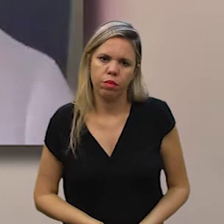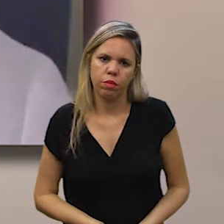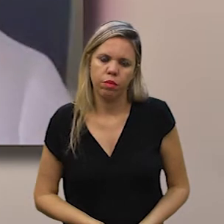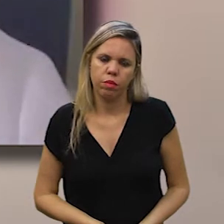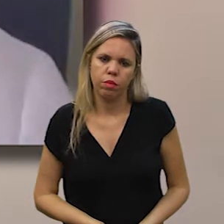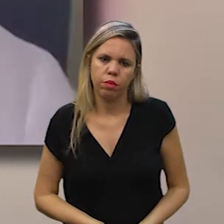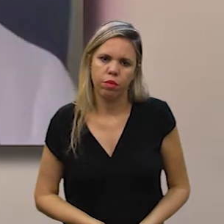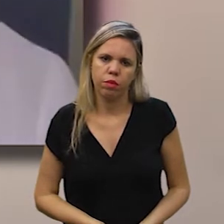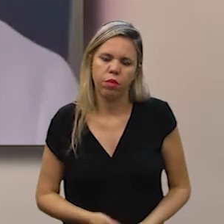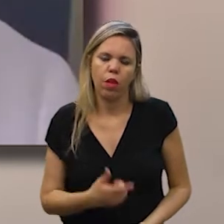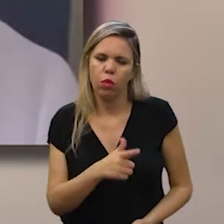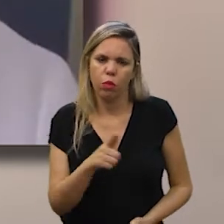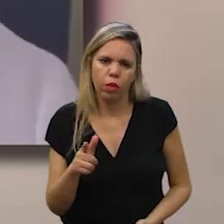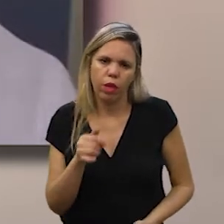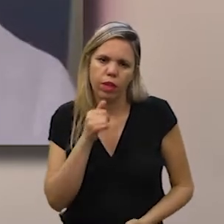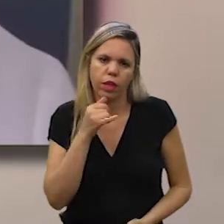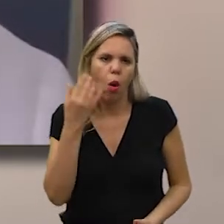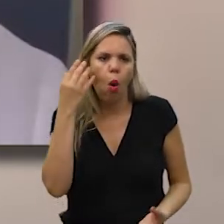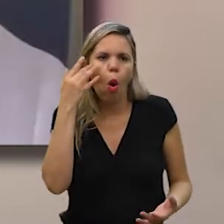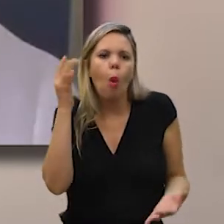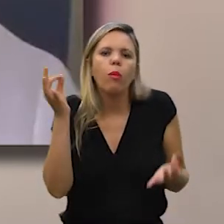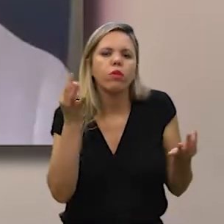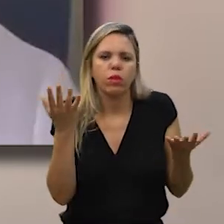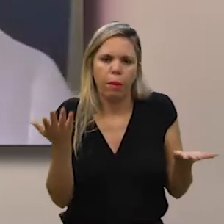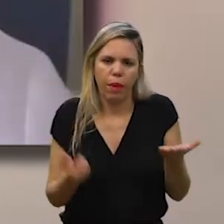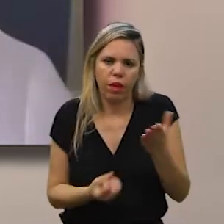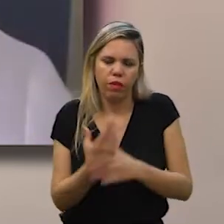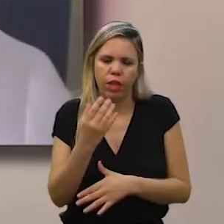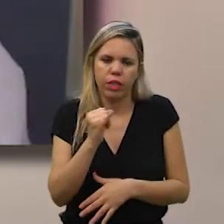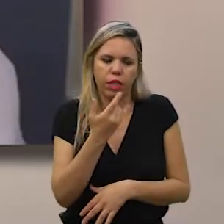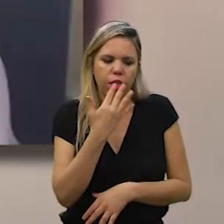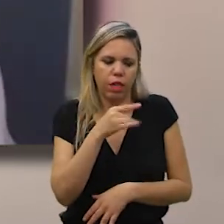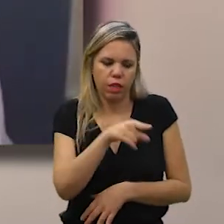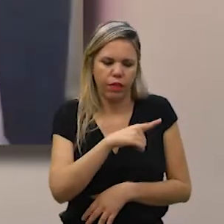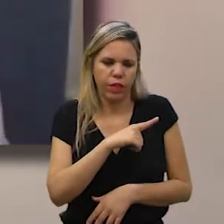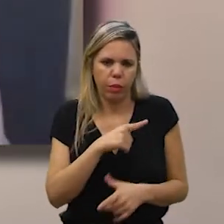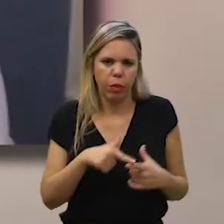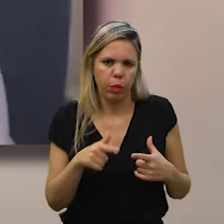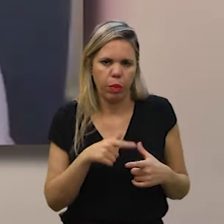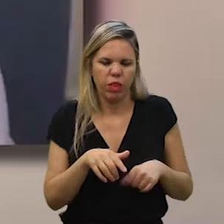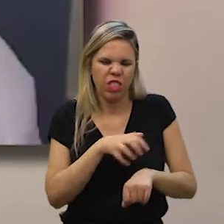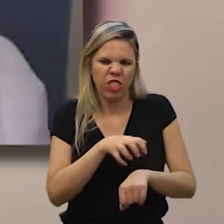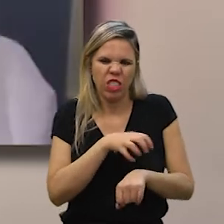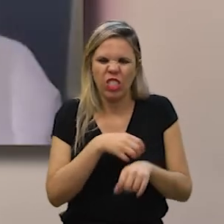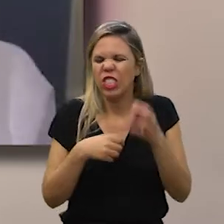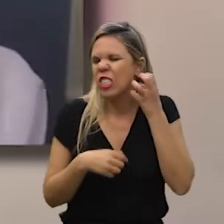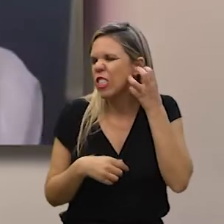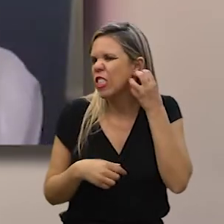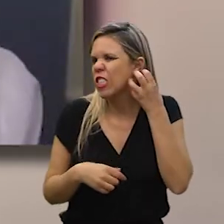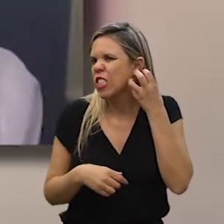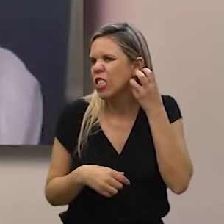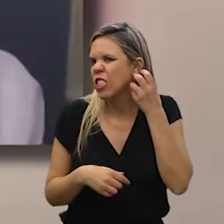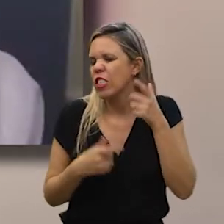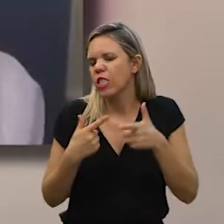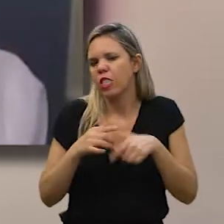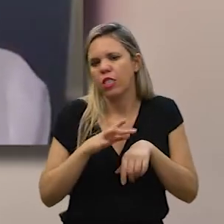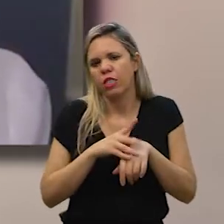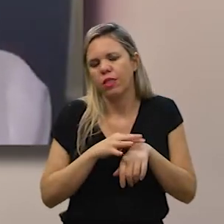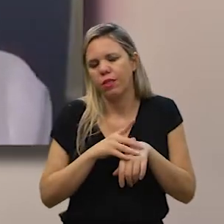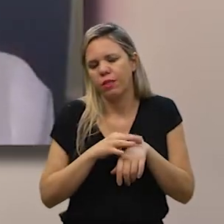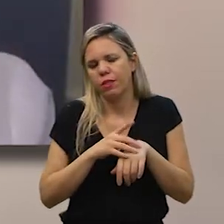A gente não tem um preditor, a gente não tem como saber se essa criança ela vai acabar tendo um quadro de